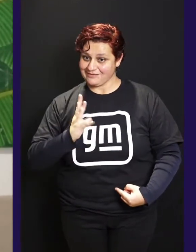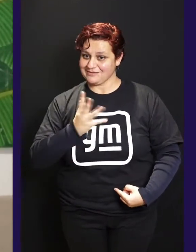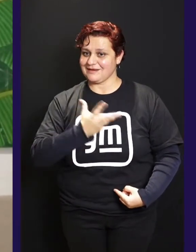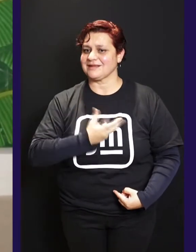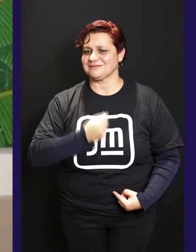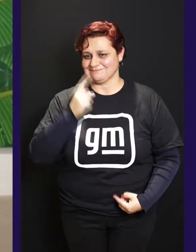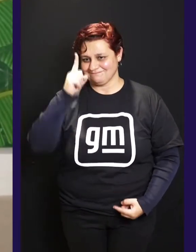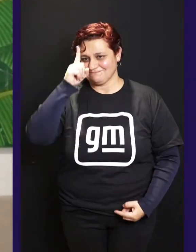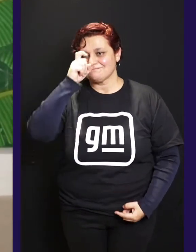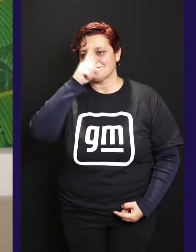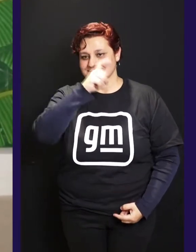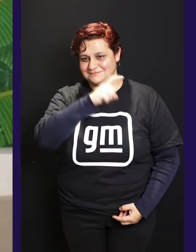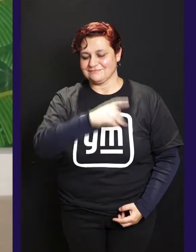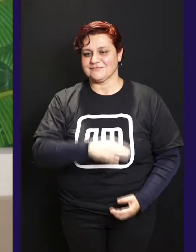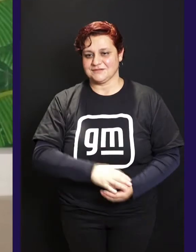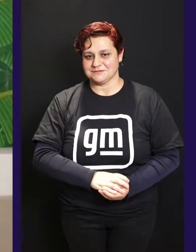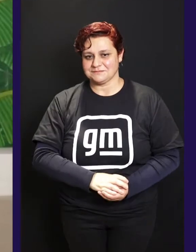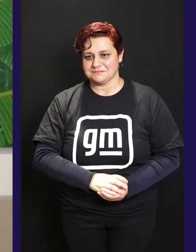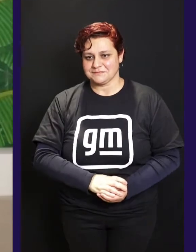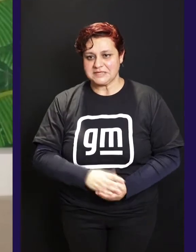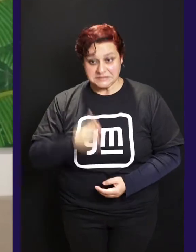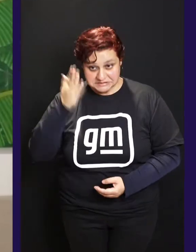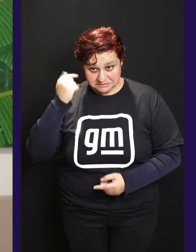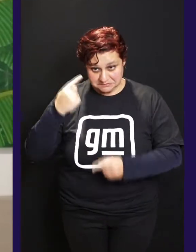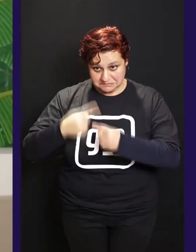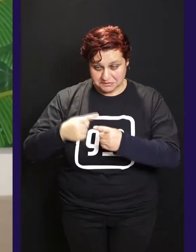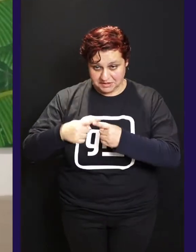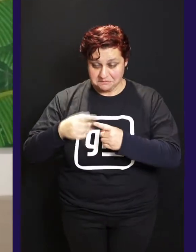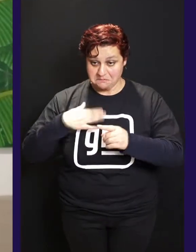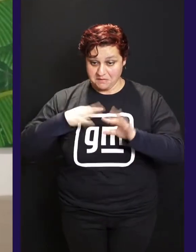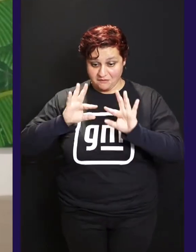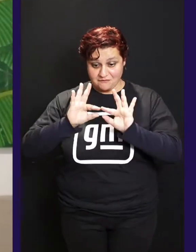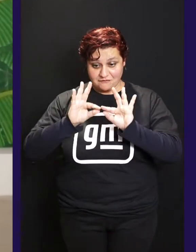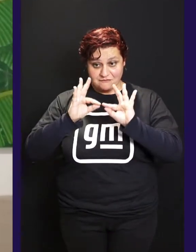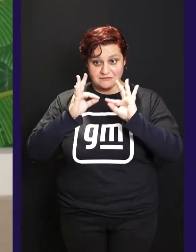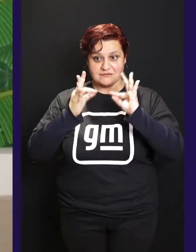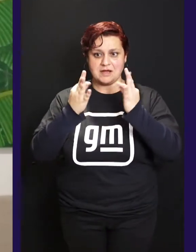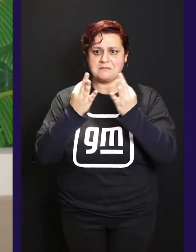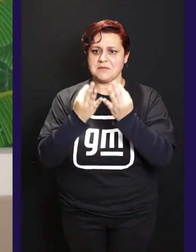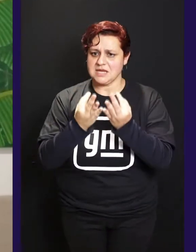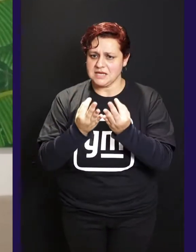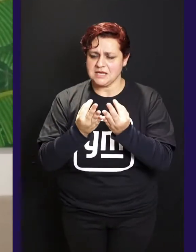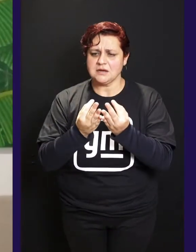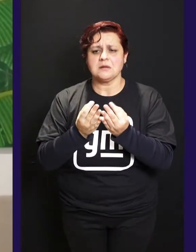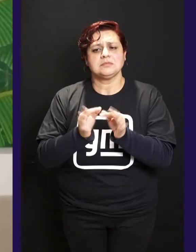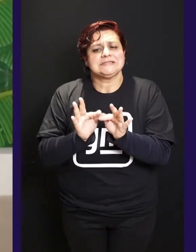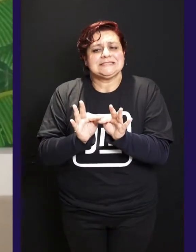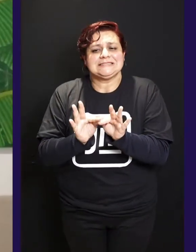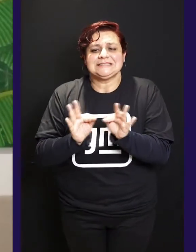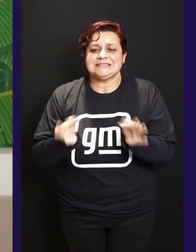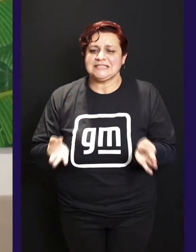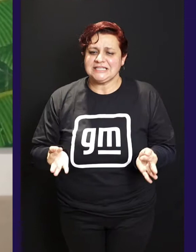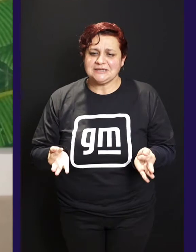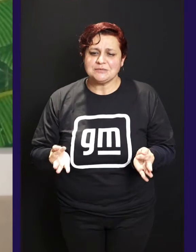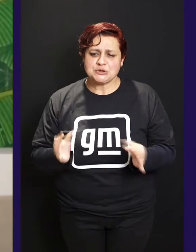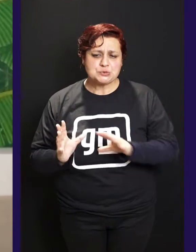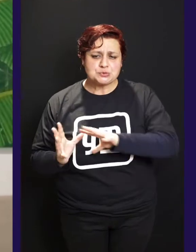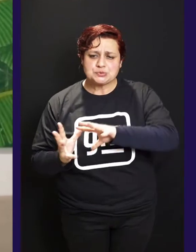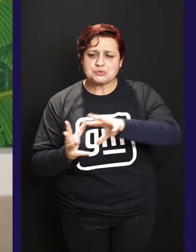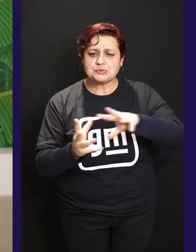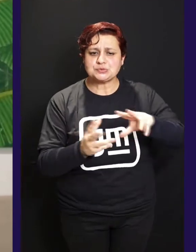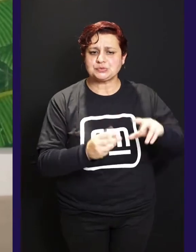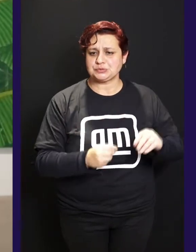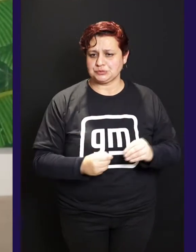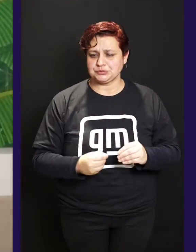Eu sempre tive. Assim, a minha família sempre foi uma família bastante simples, né? Então, a gente nunca teve um